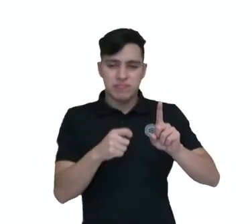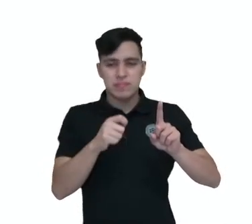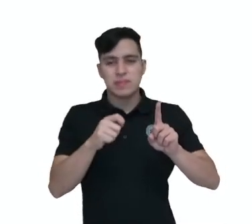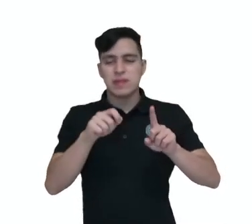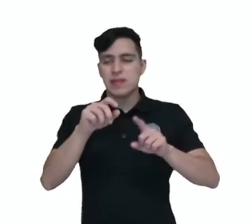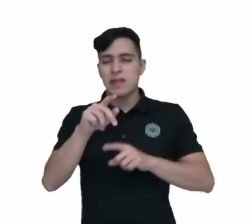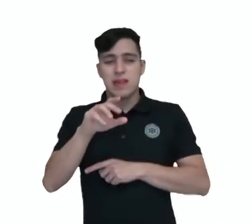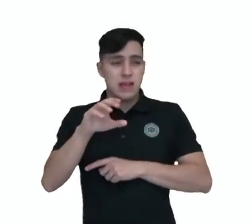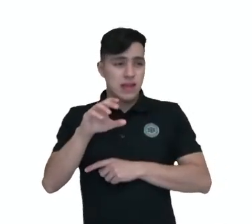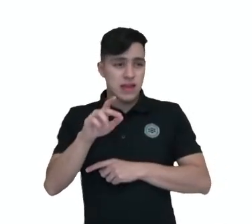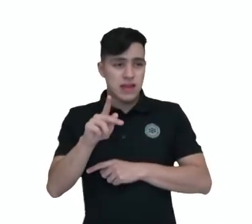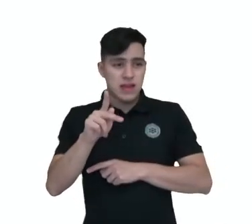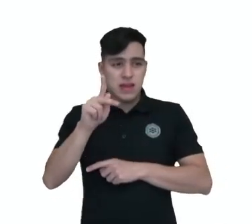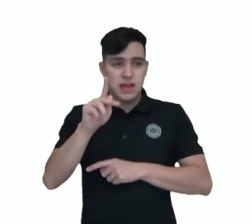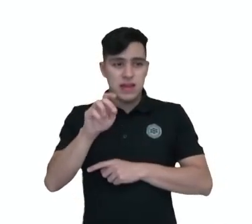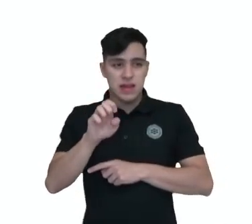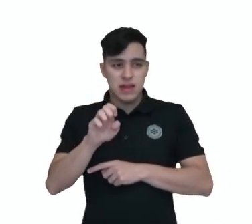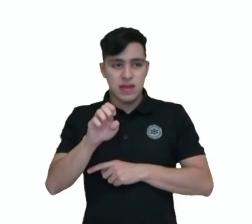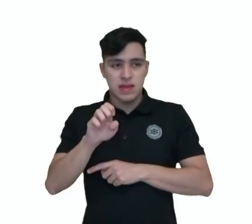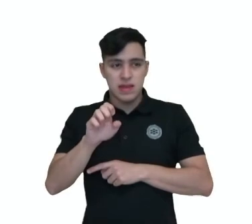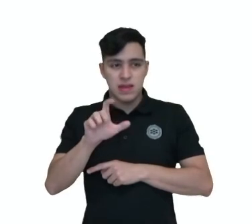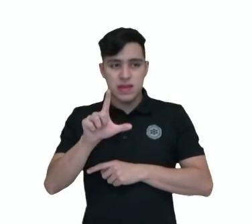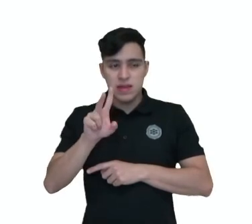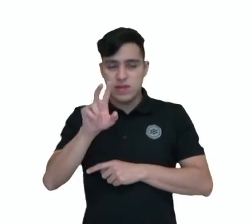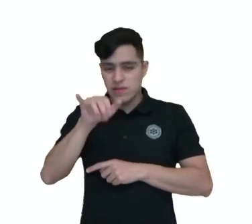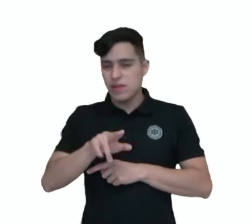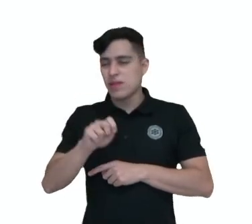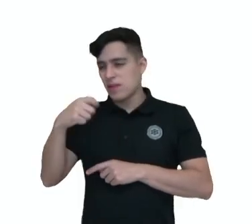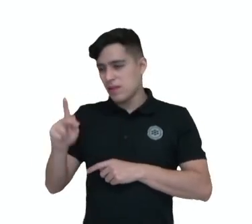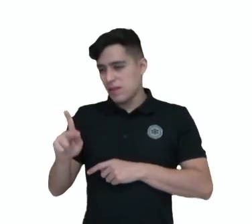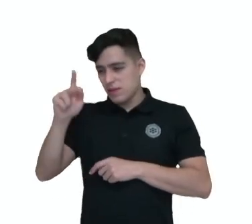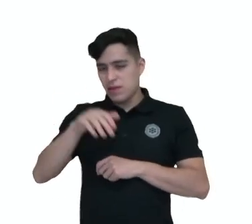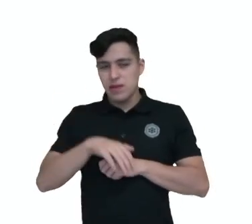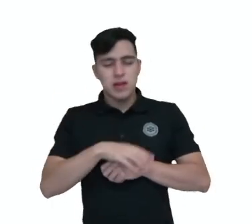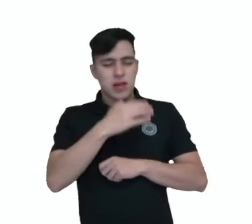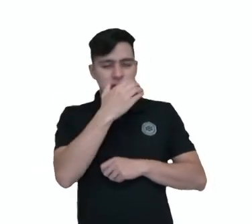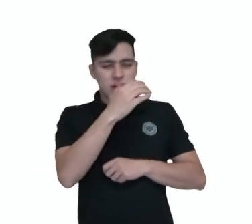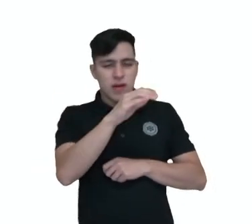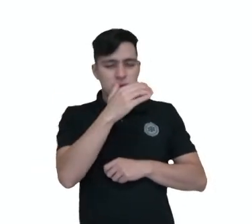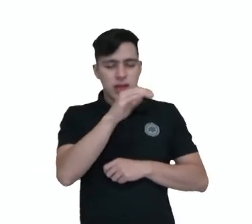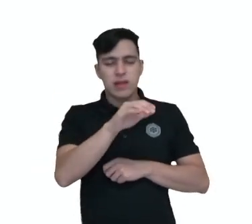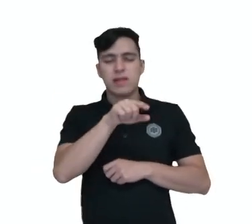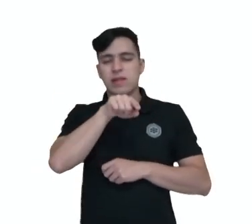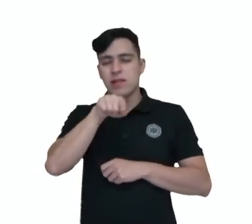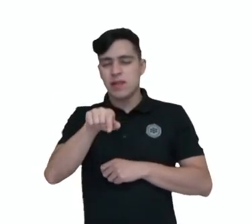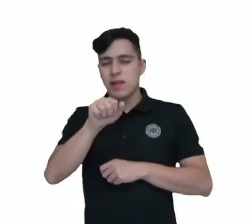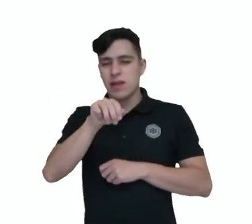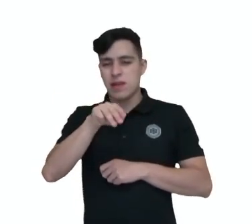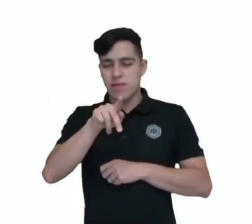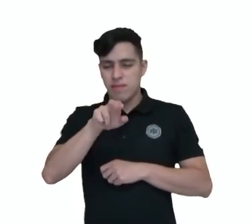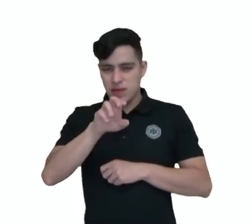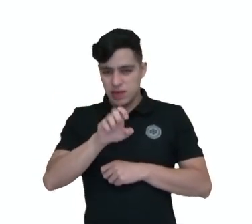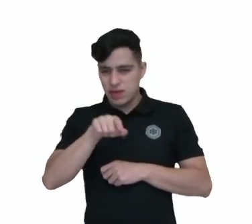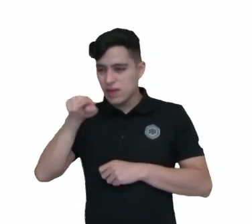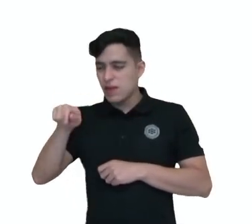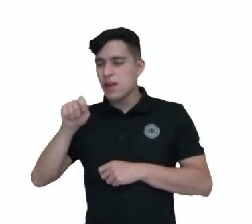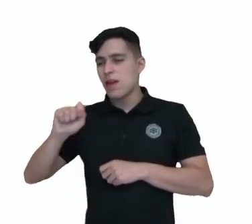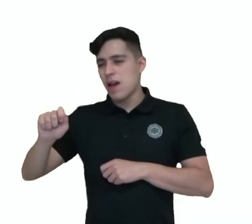K. Corrente elétrica, ampere, letra A é o